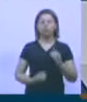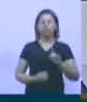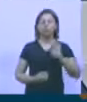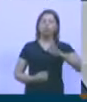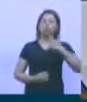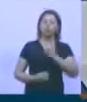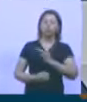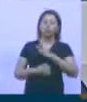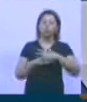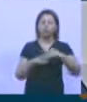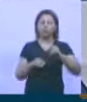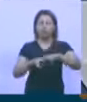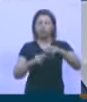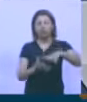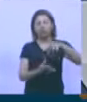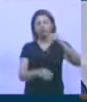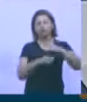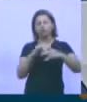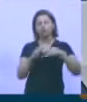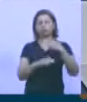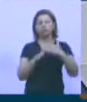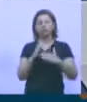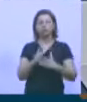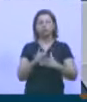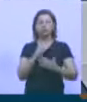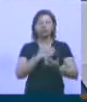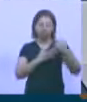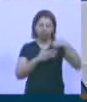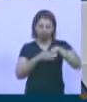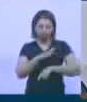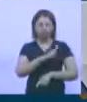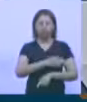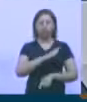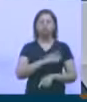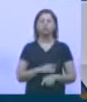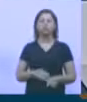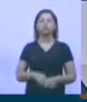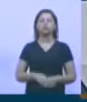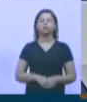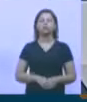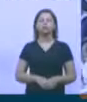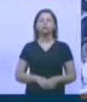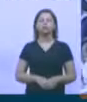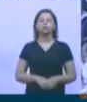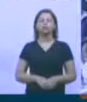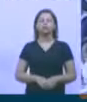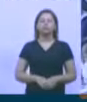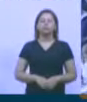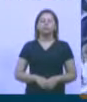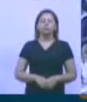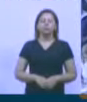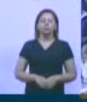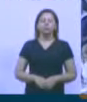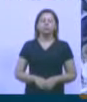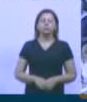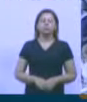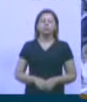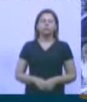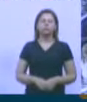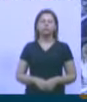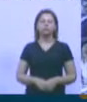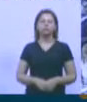e emocionalmente. And above all these three, we need what we call a deliverance from the influence